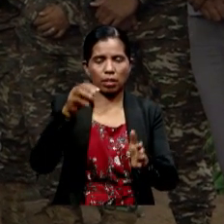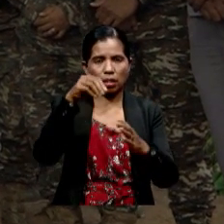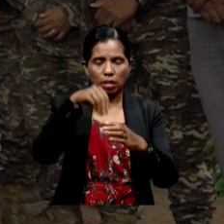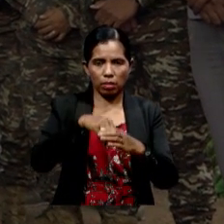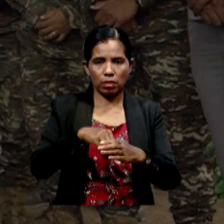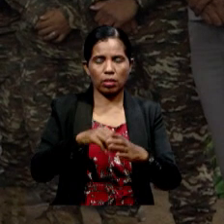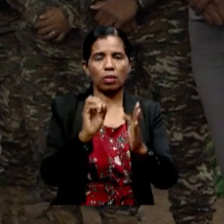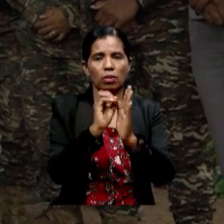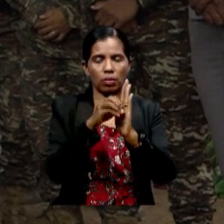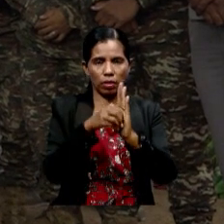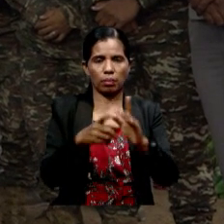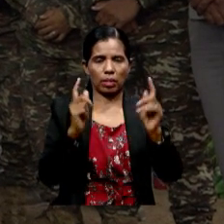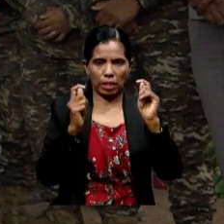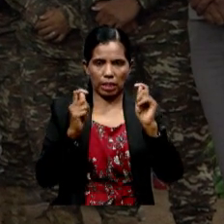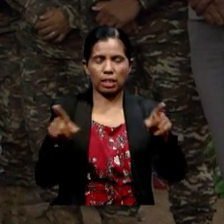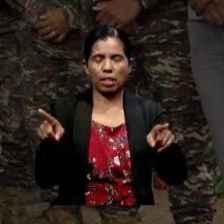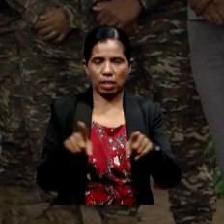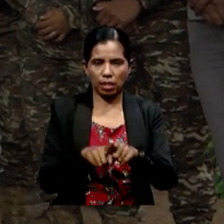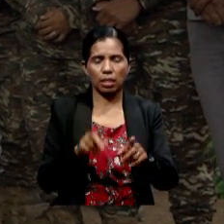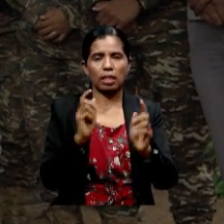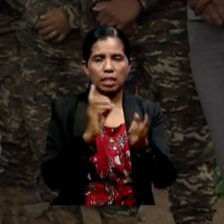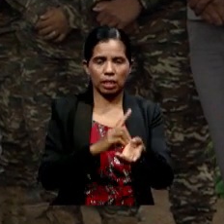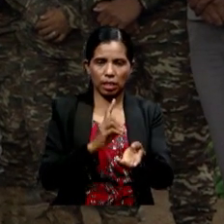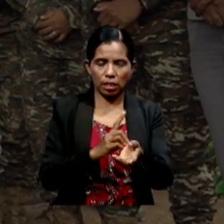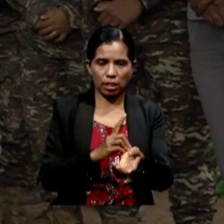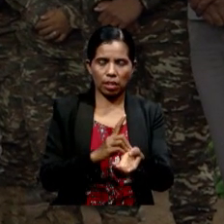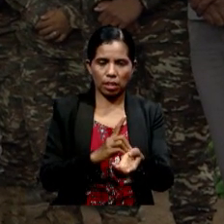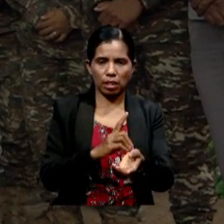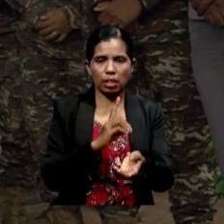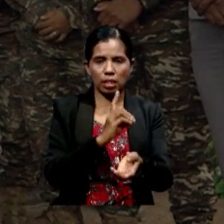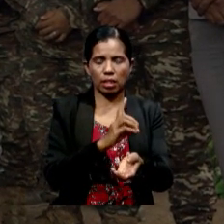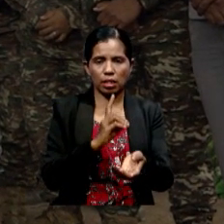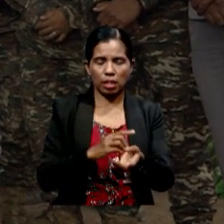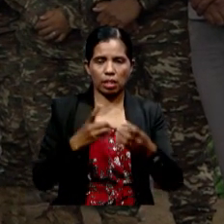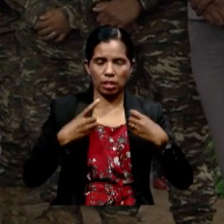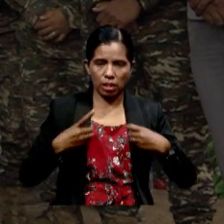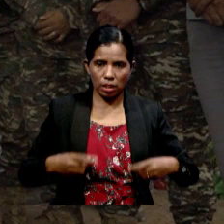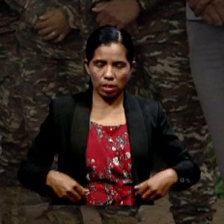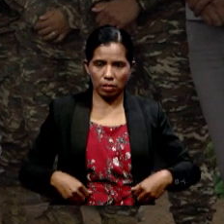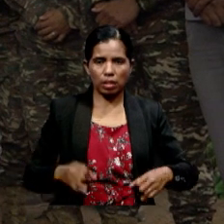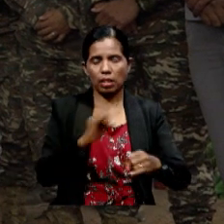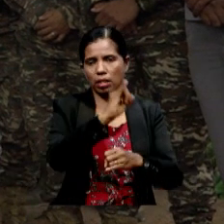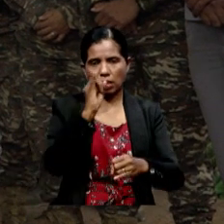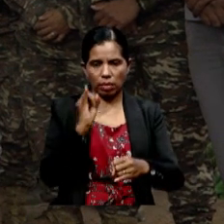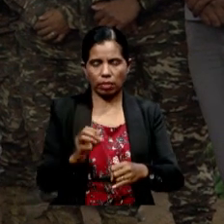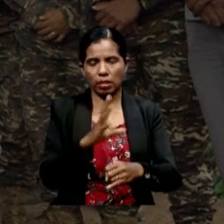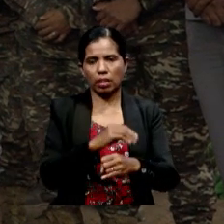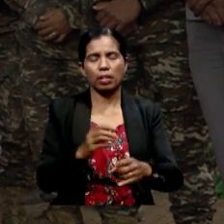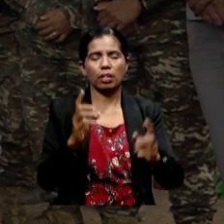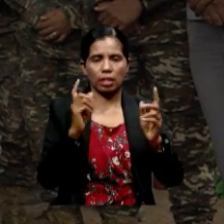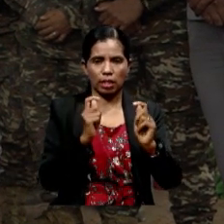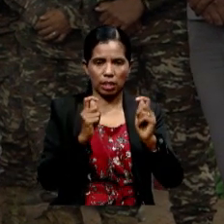testes anesa. Teste médico, psicotest, entrevista no teste